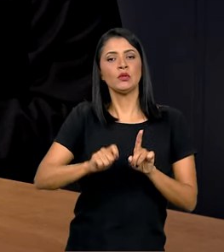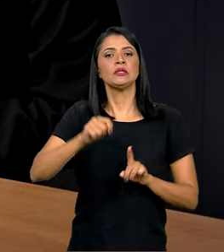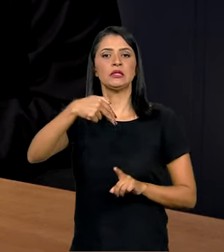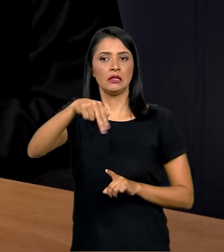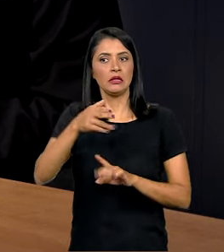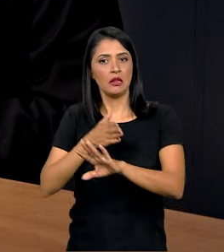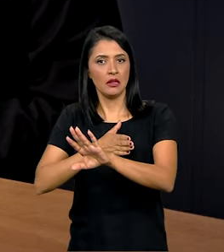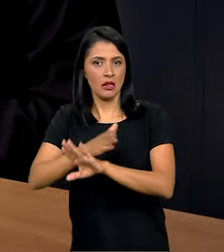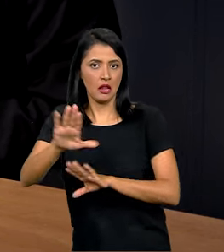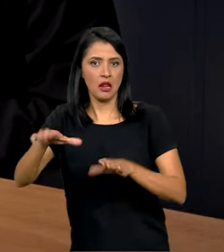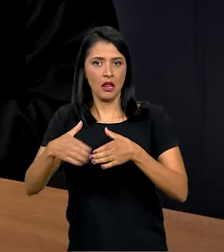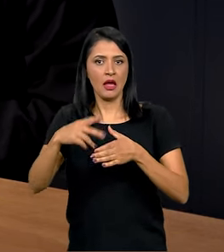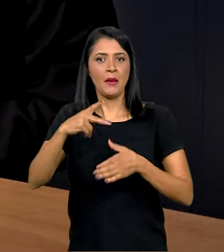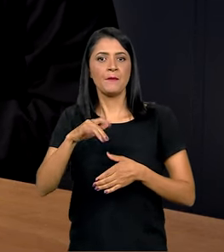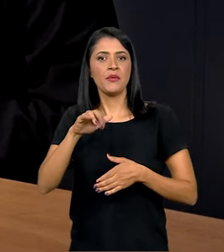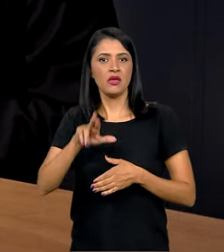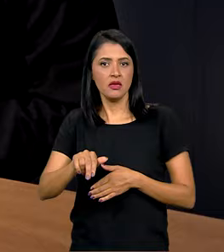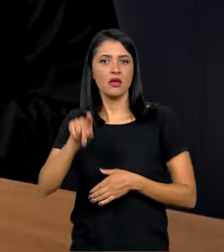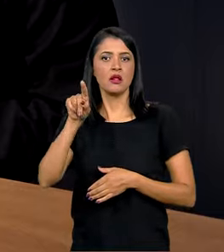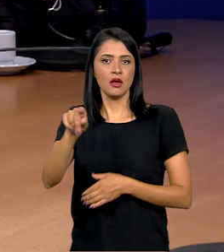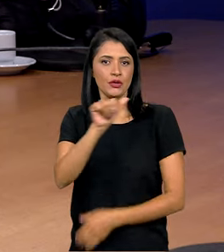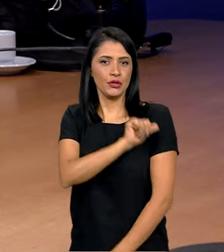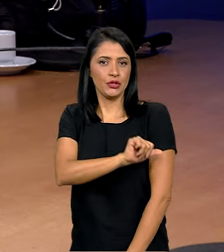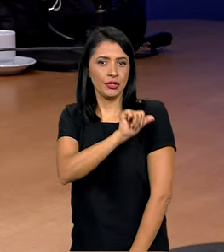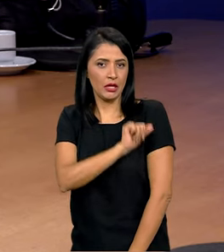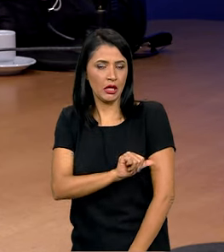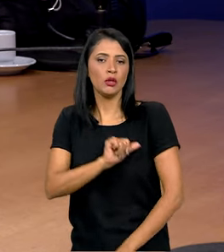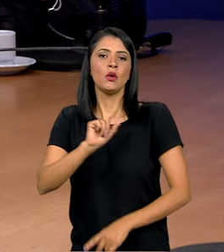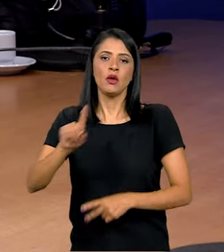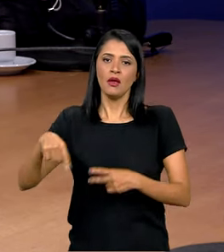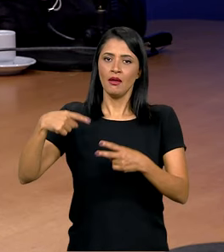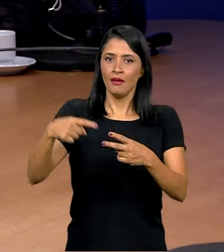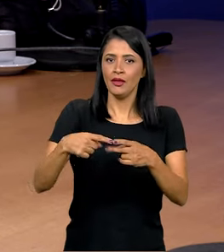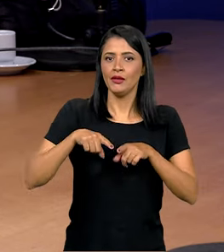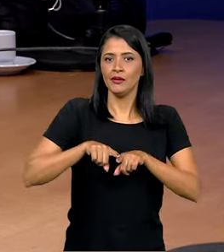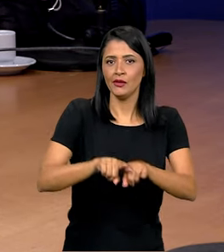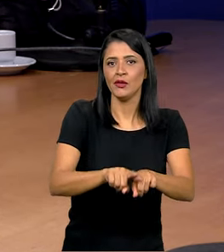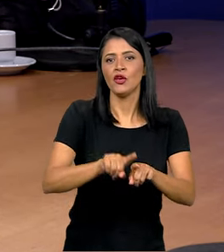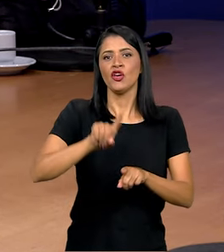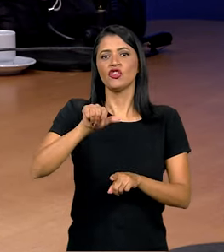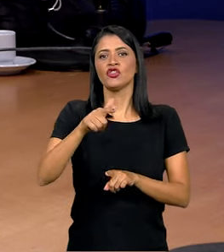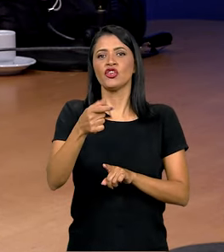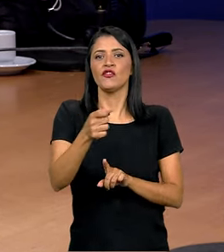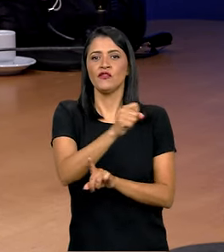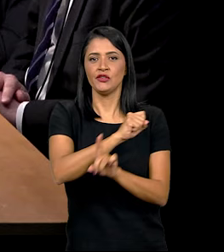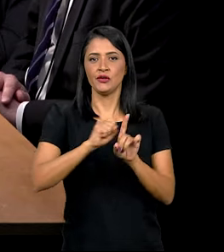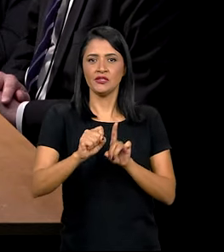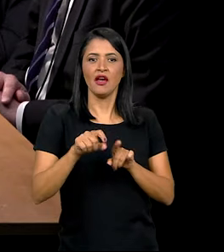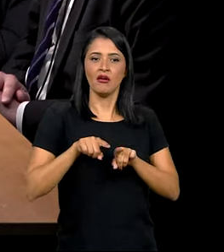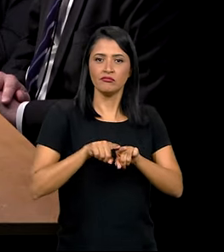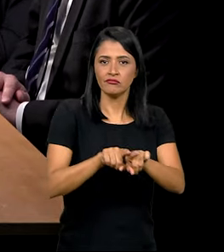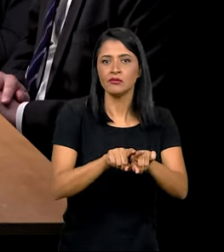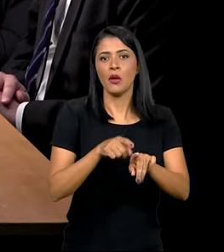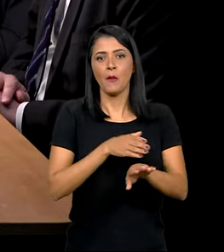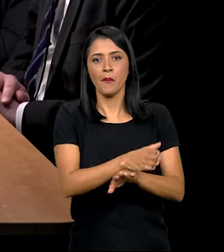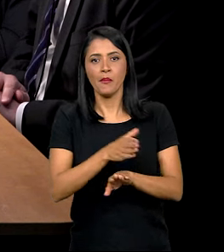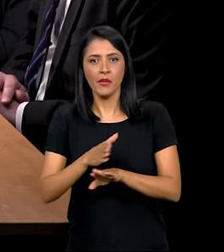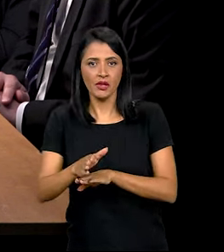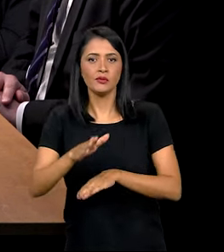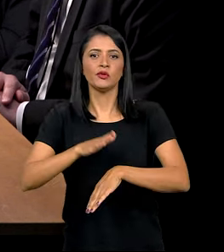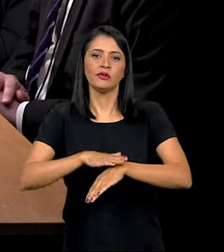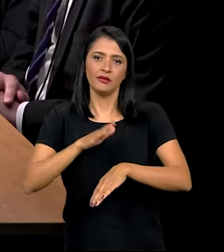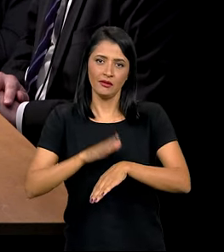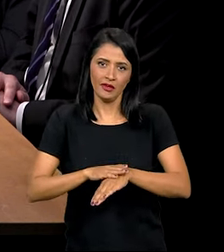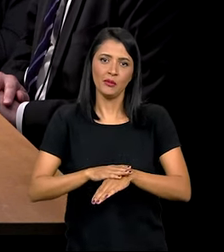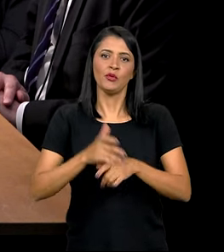Novembro estaremos lá no complexo do Pier Mauá no Rio de Janeiro concomitante com o G2 social vamos ter ao mesmo tempo G2